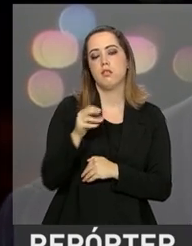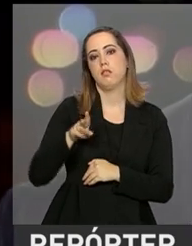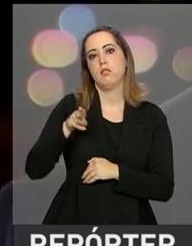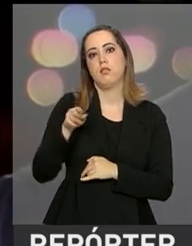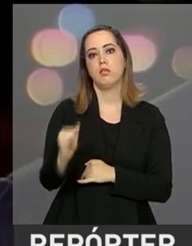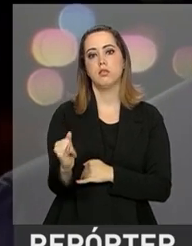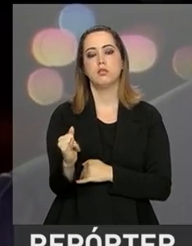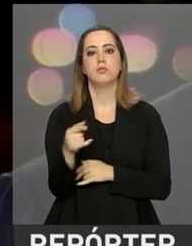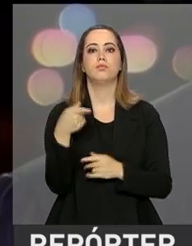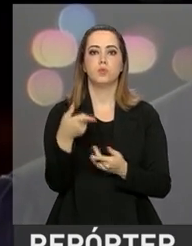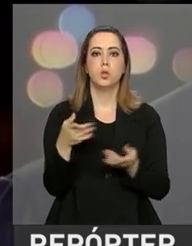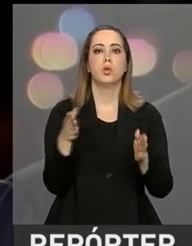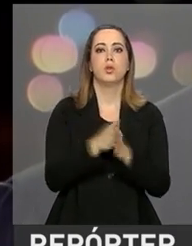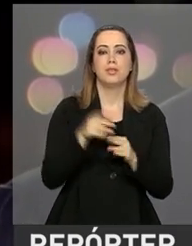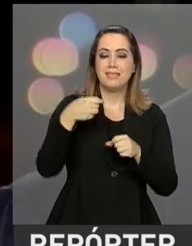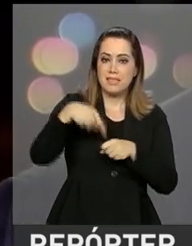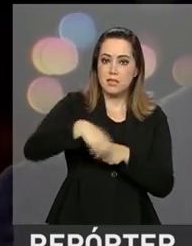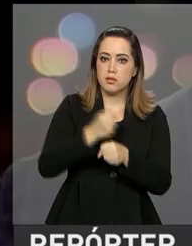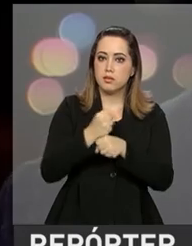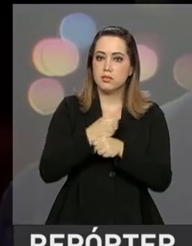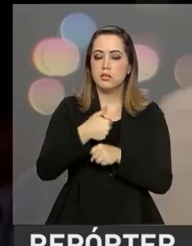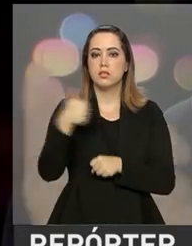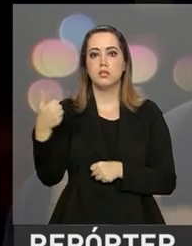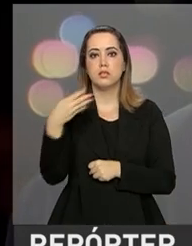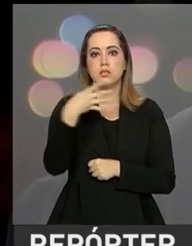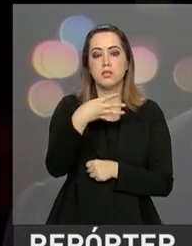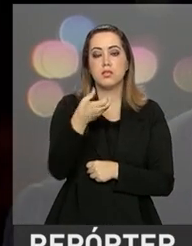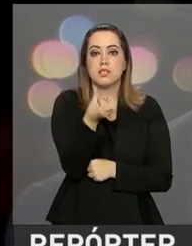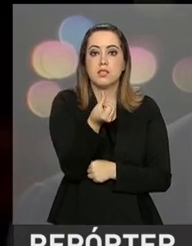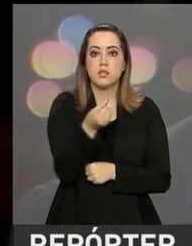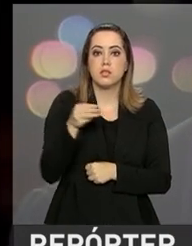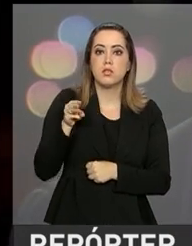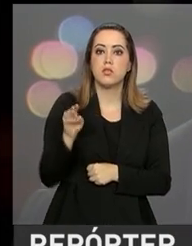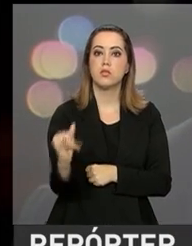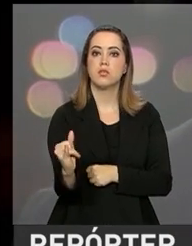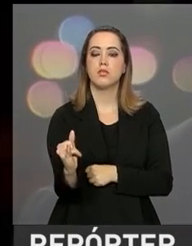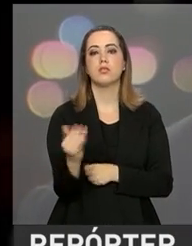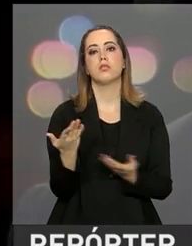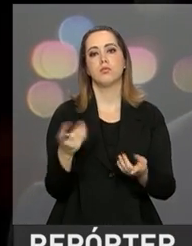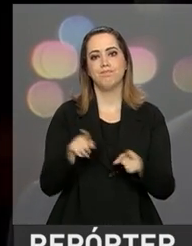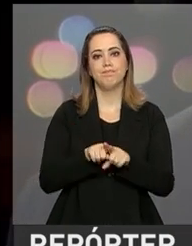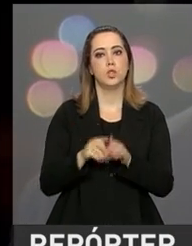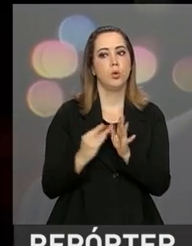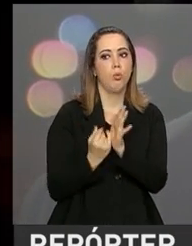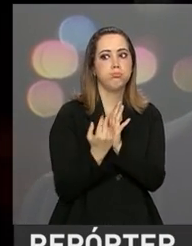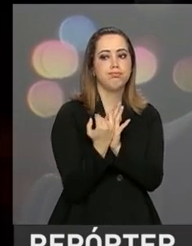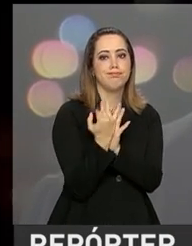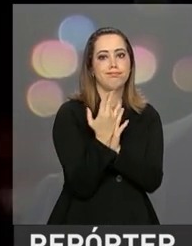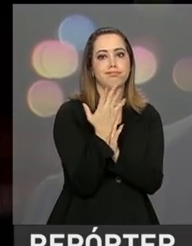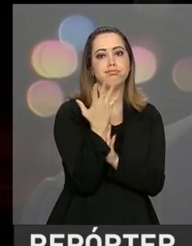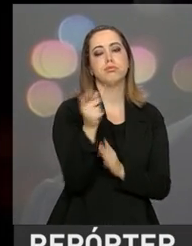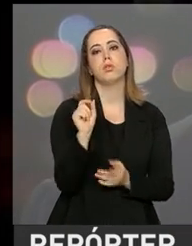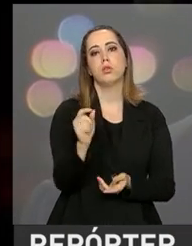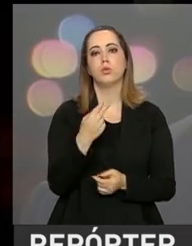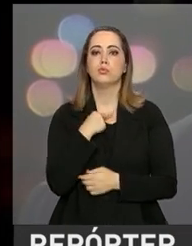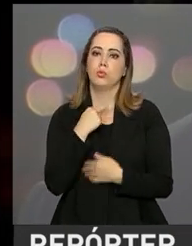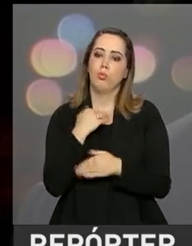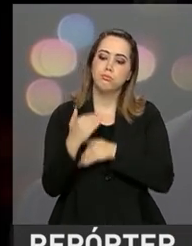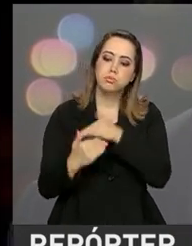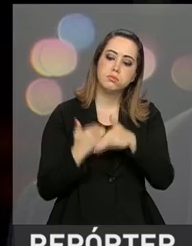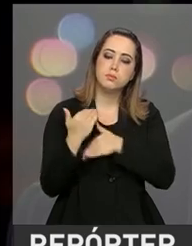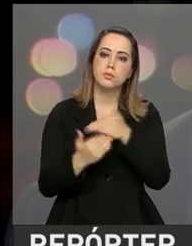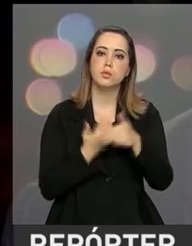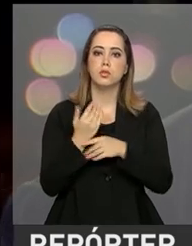2016 146 bilhões 2017 entre 180 e 200 bilhões isto não pode